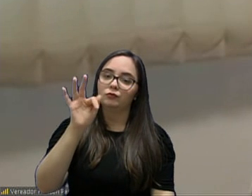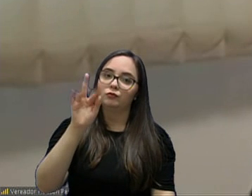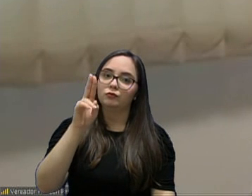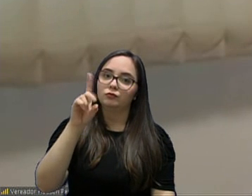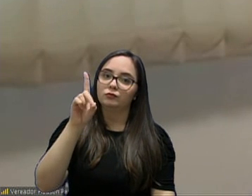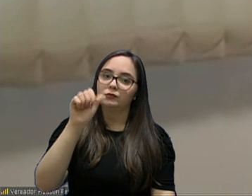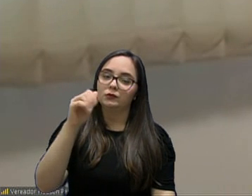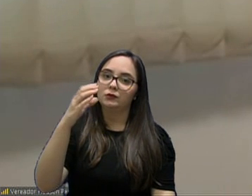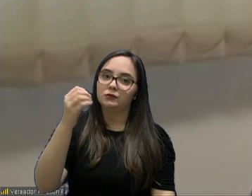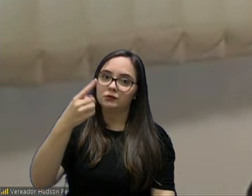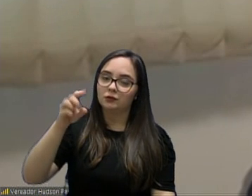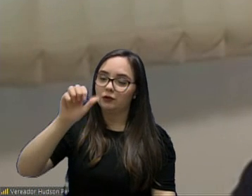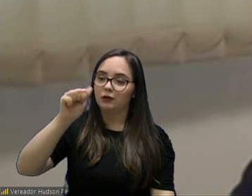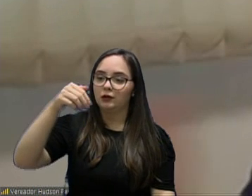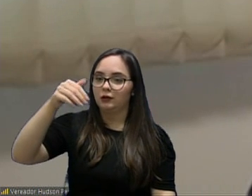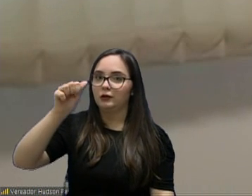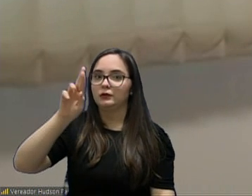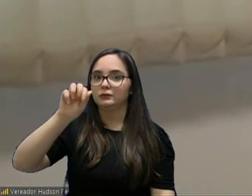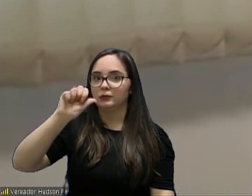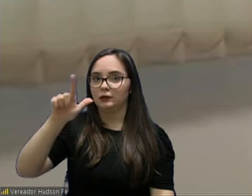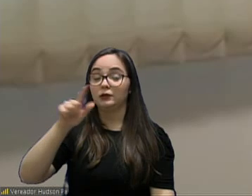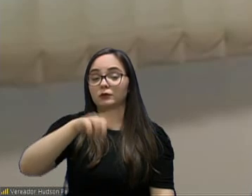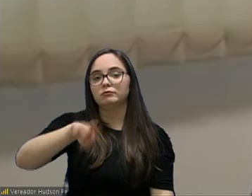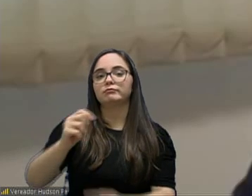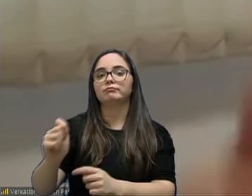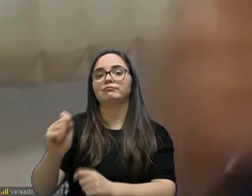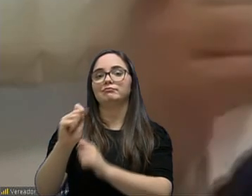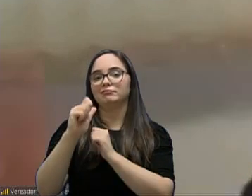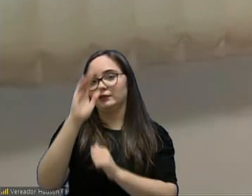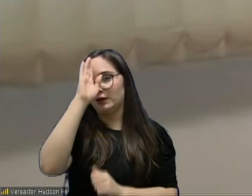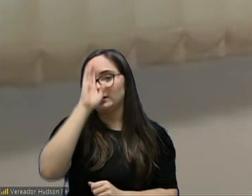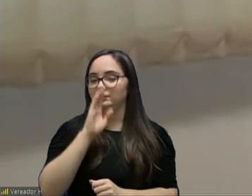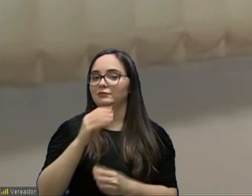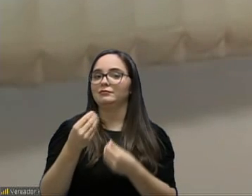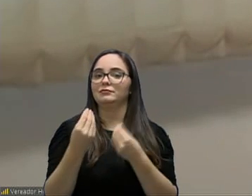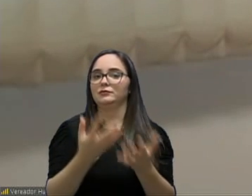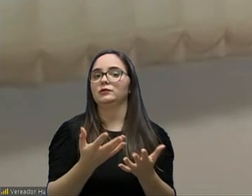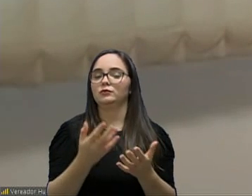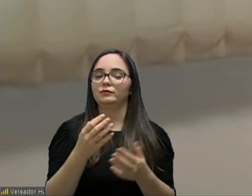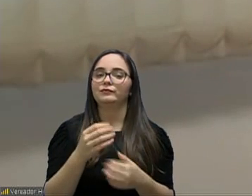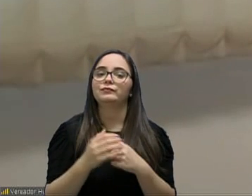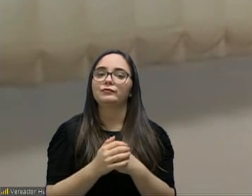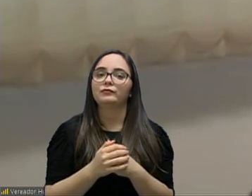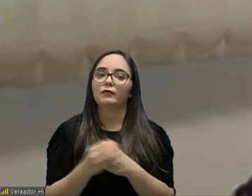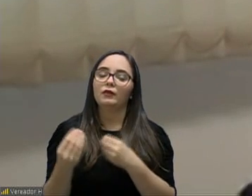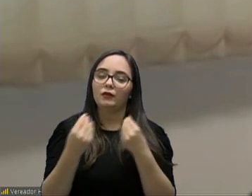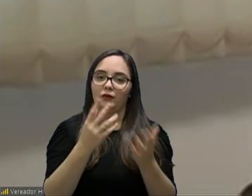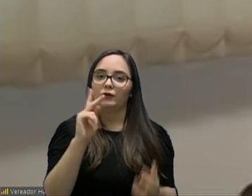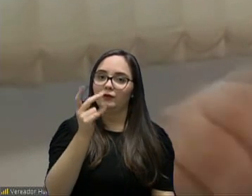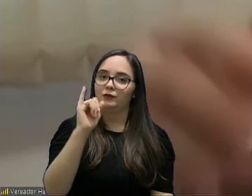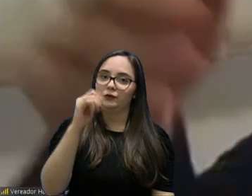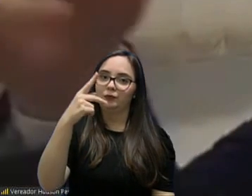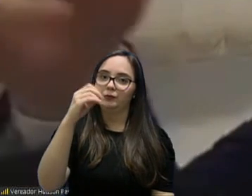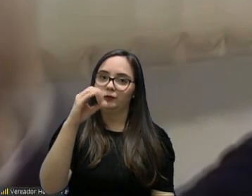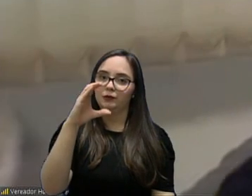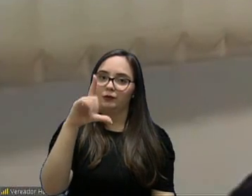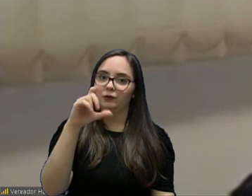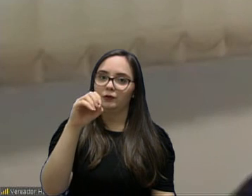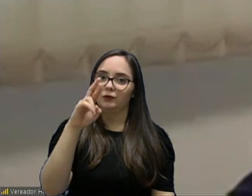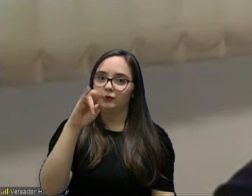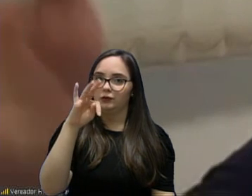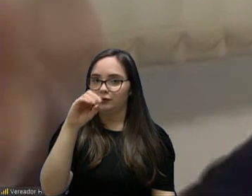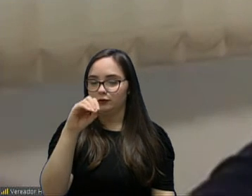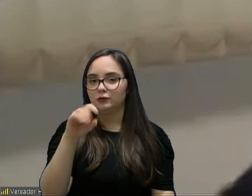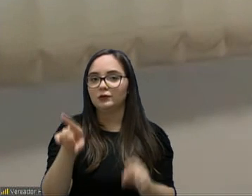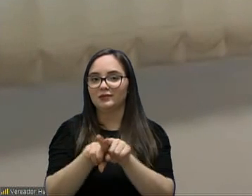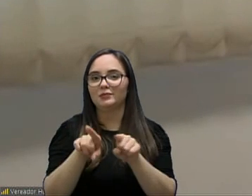César, que eu participei de algumas reuniões, e não fez somente a doação do hipoclorito, ele também passou com que o